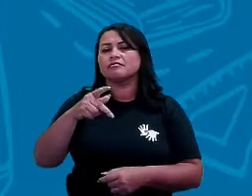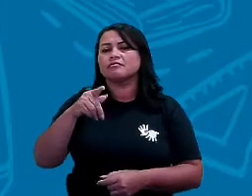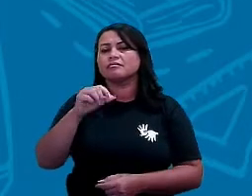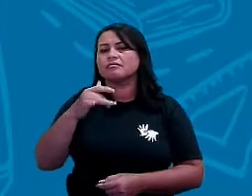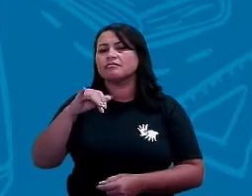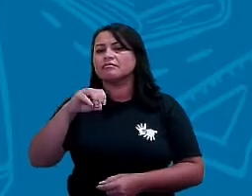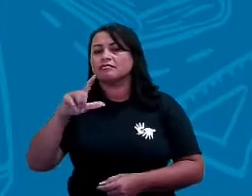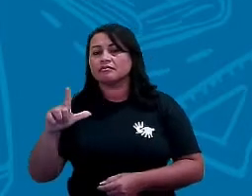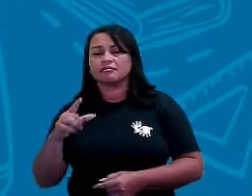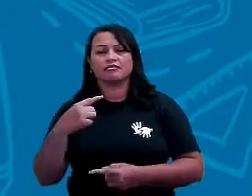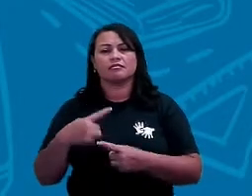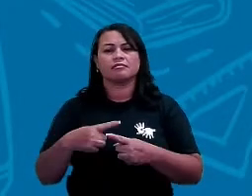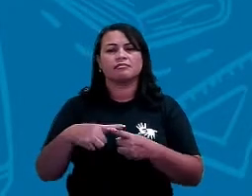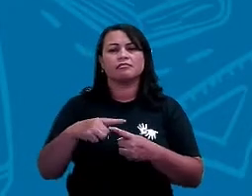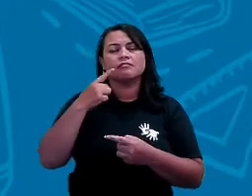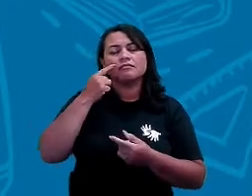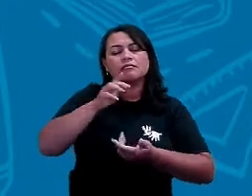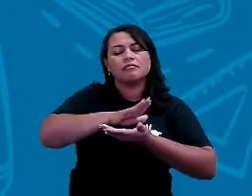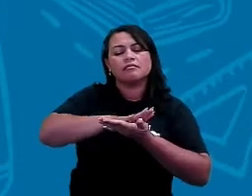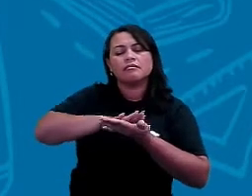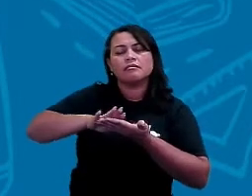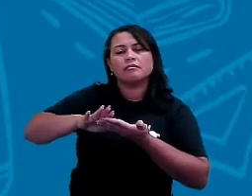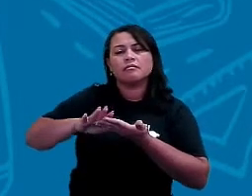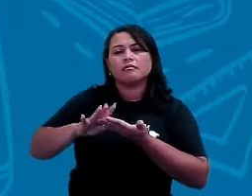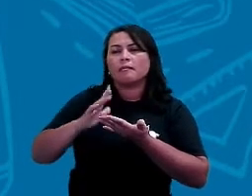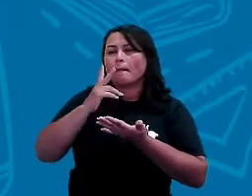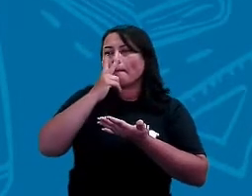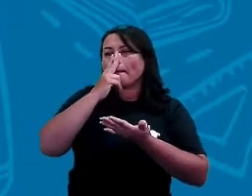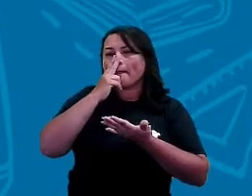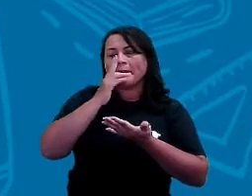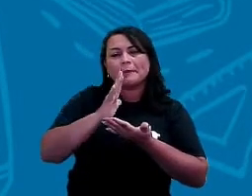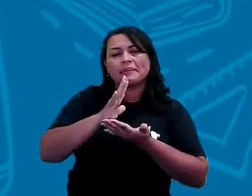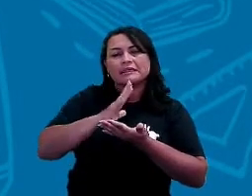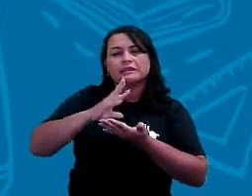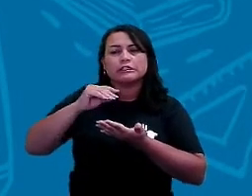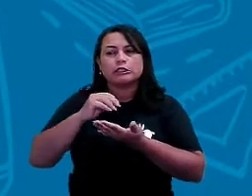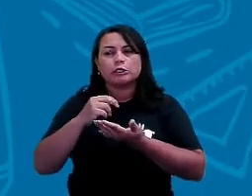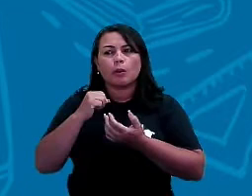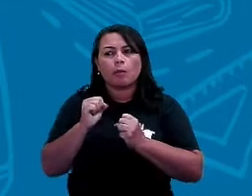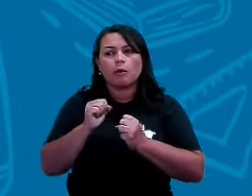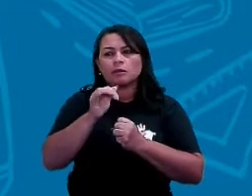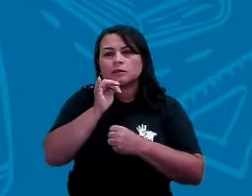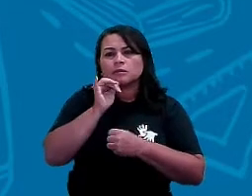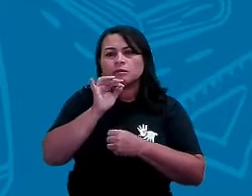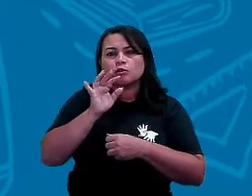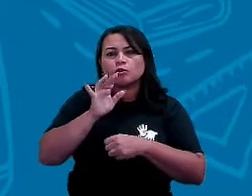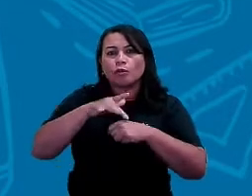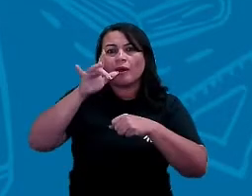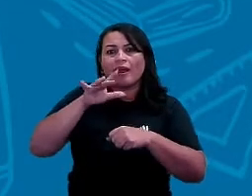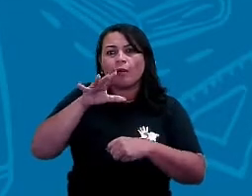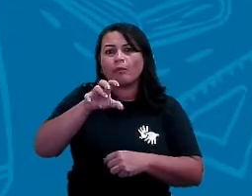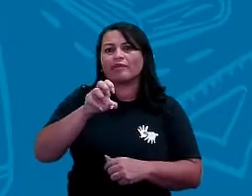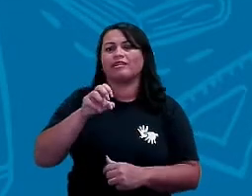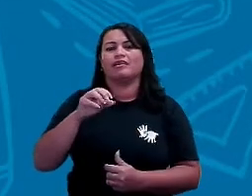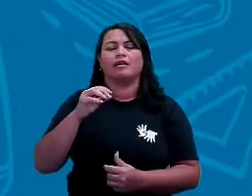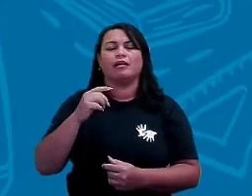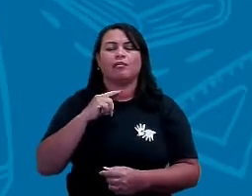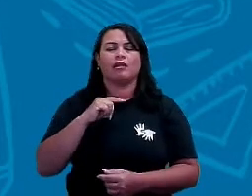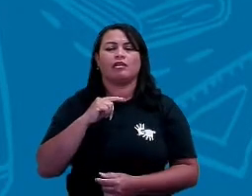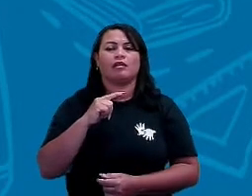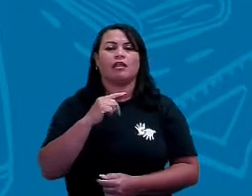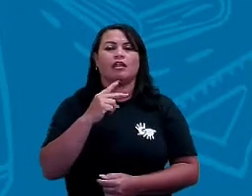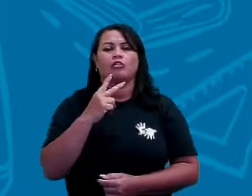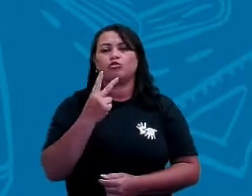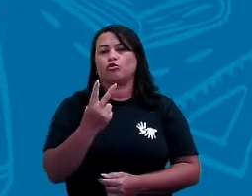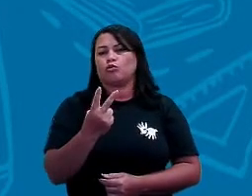essa ideia de que ela está saindo do papel ou de que eu posso pegar nela, certo? Porque ela só tem duas